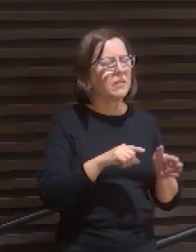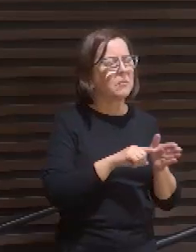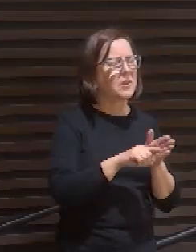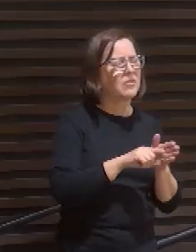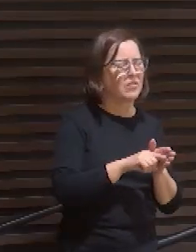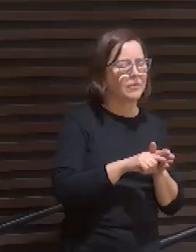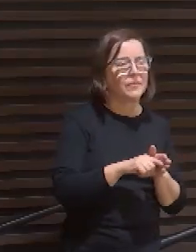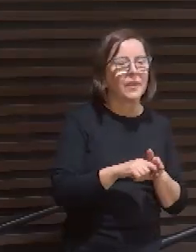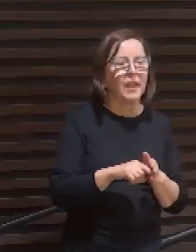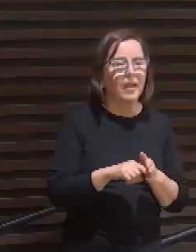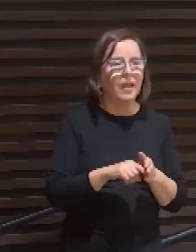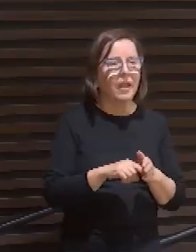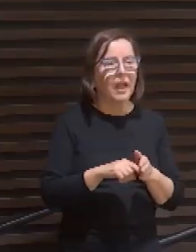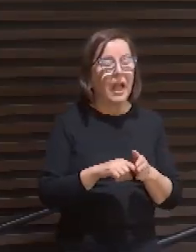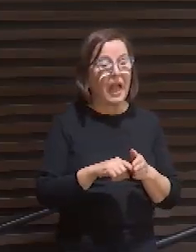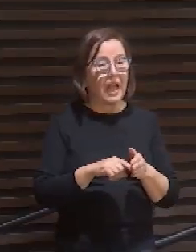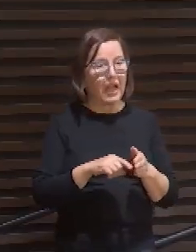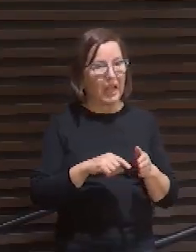história.